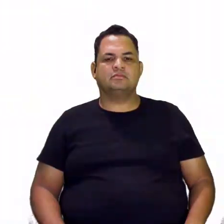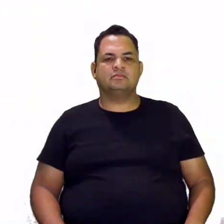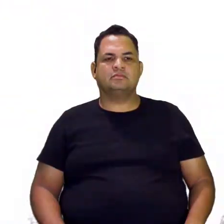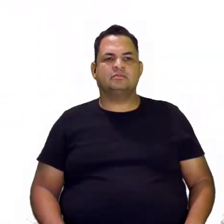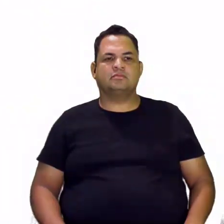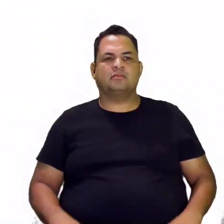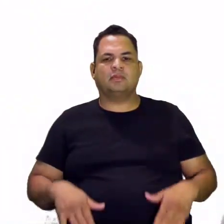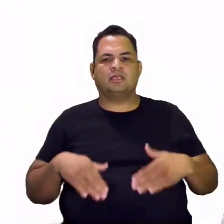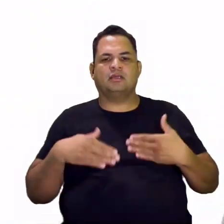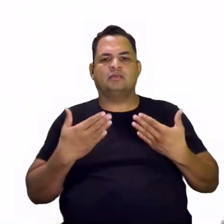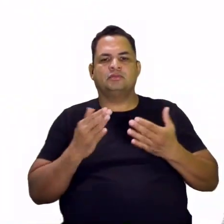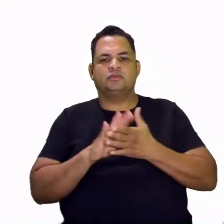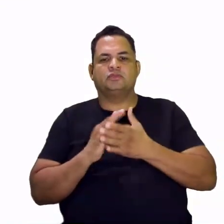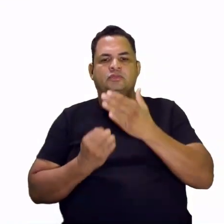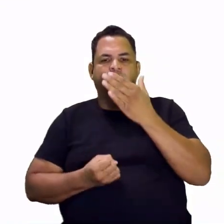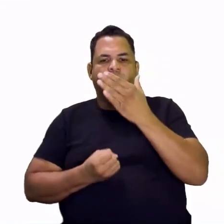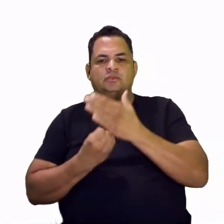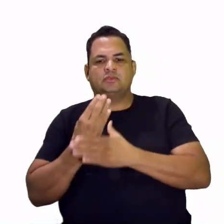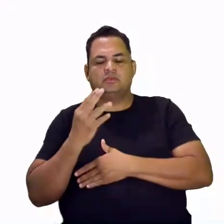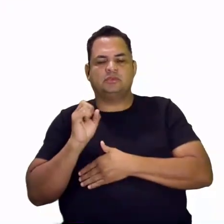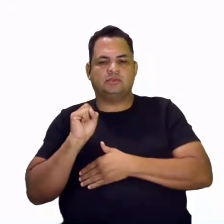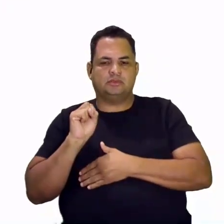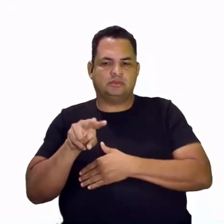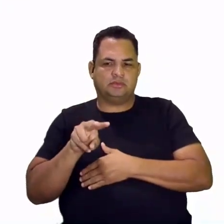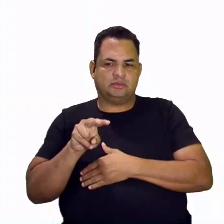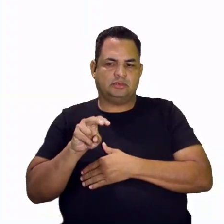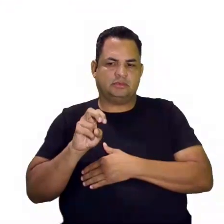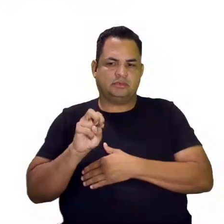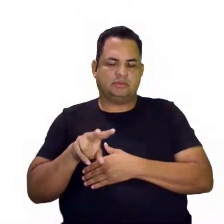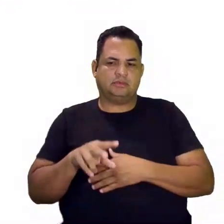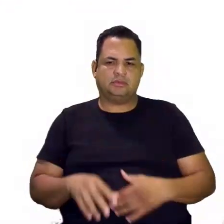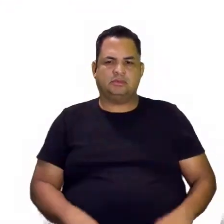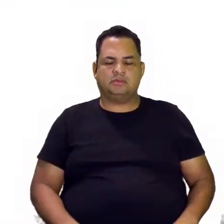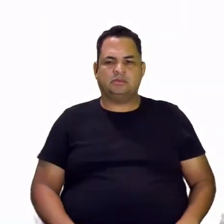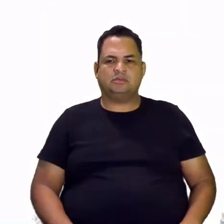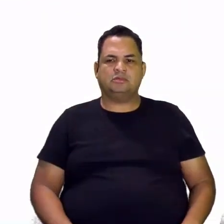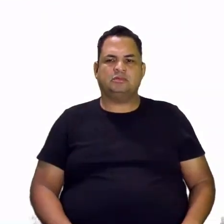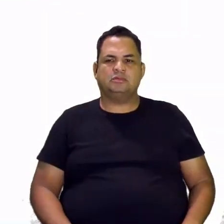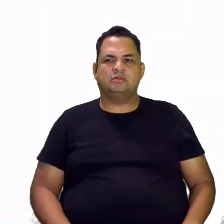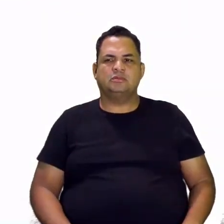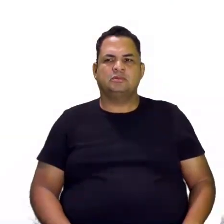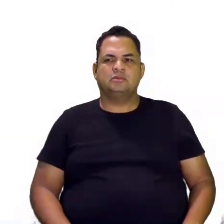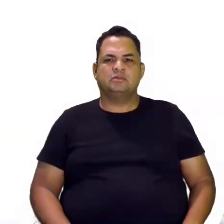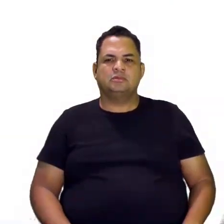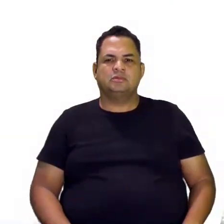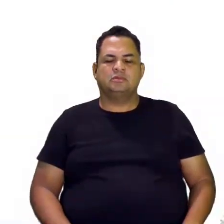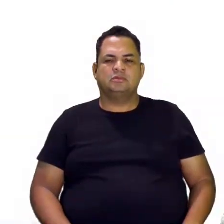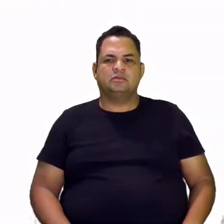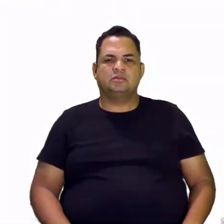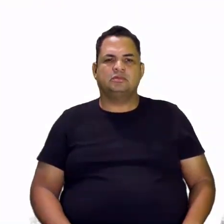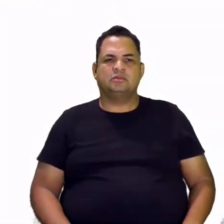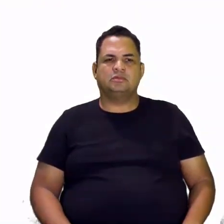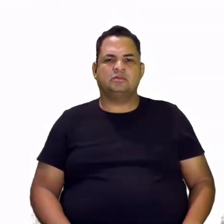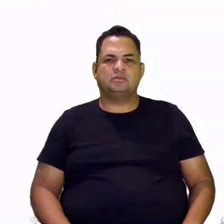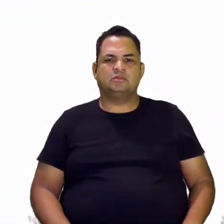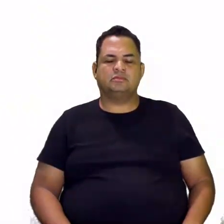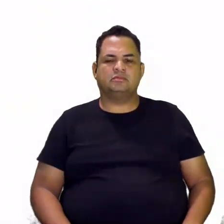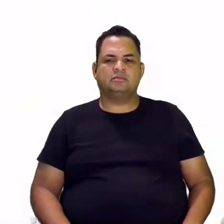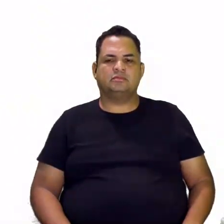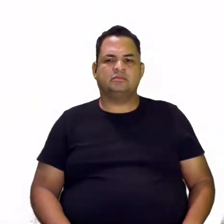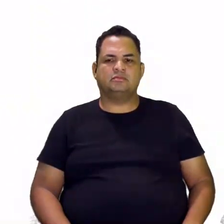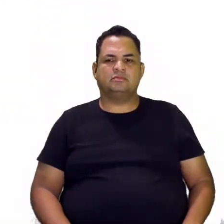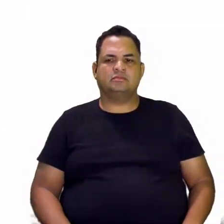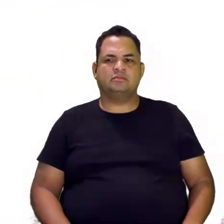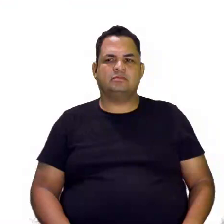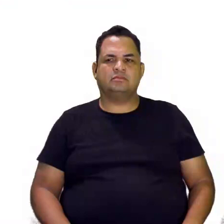Agora a gente vai falar um pouquinho sobre a origem dos vírus. Se der tempo a gente volta ali um pouquinho, mas vamos lá. Estou preocupada aqui com a questão.